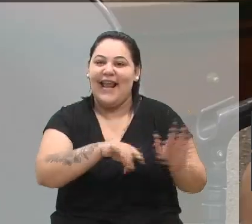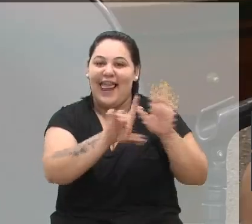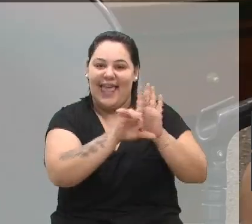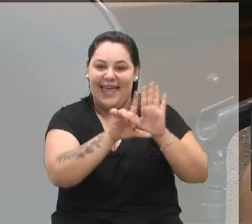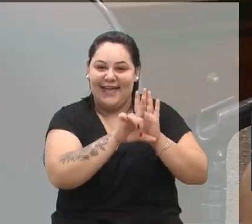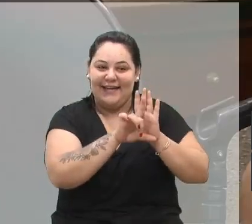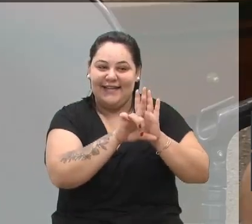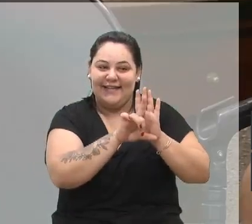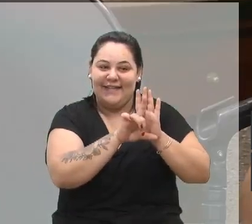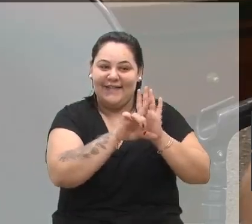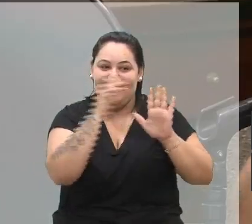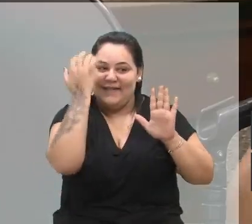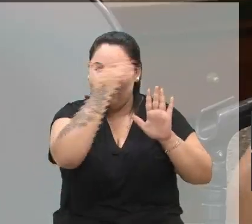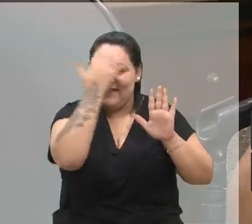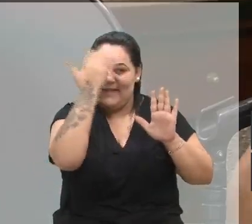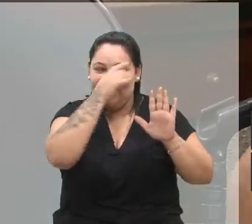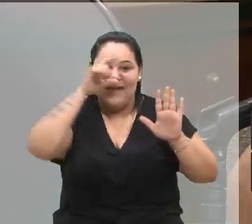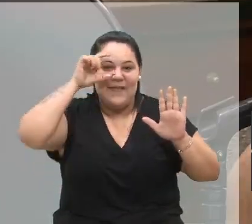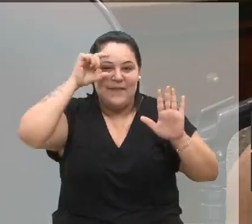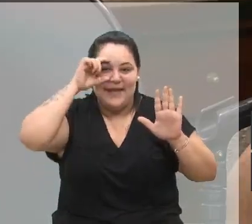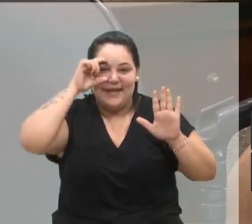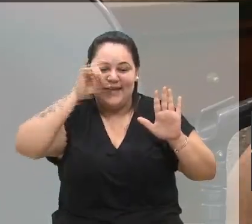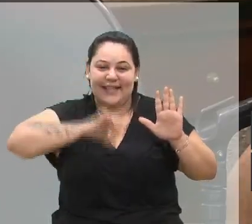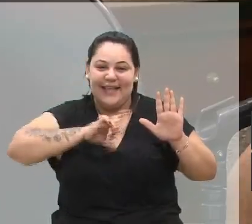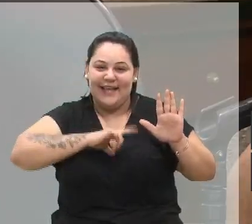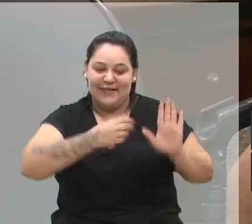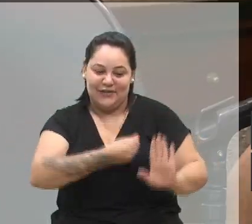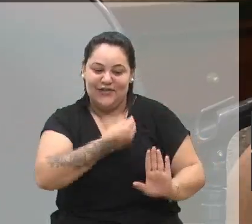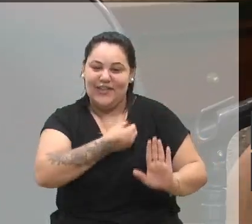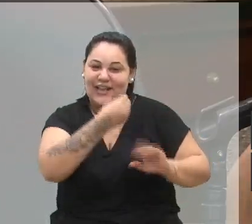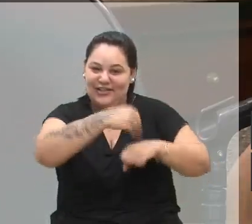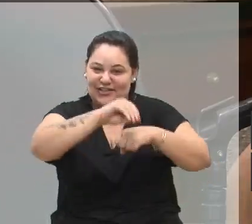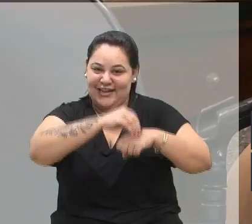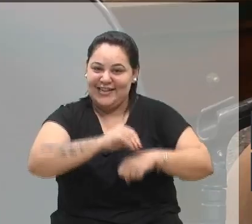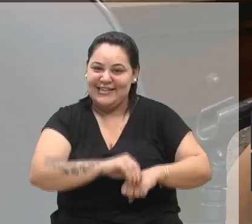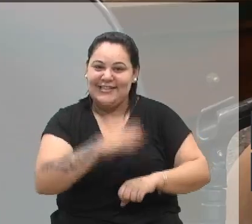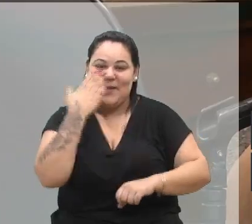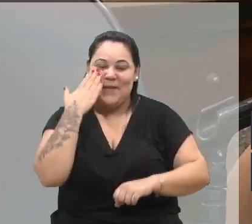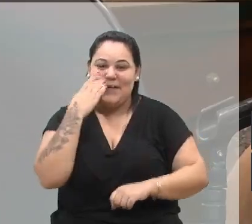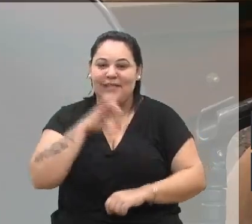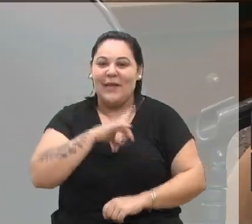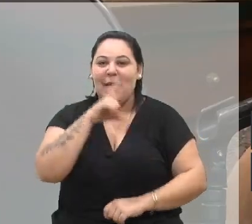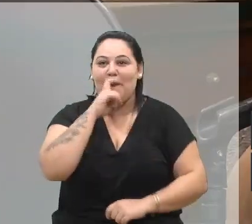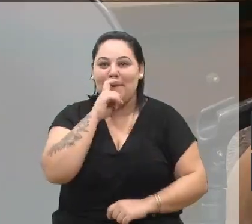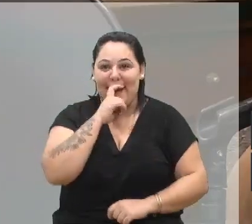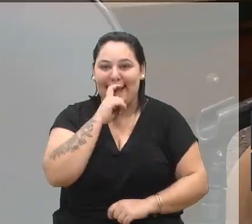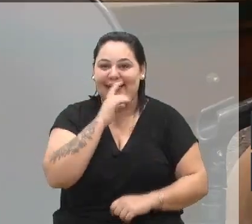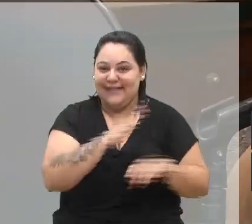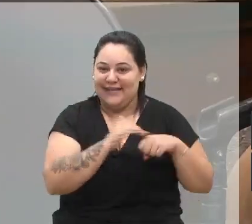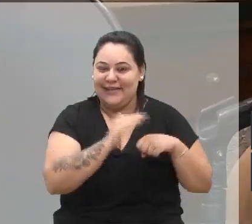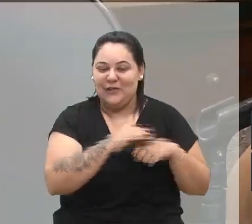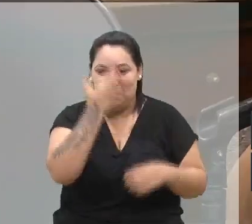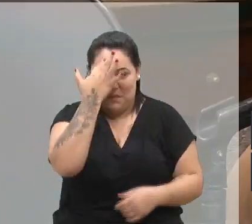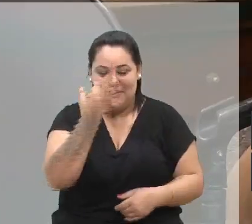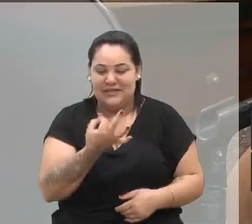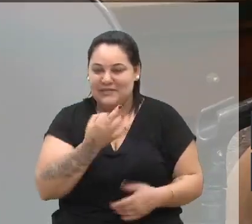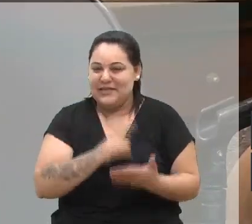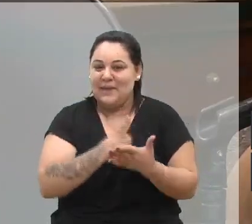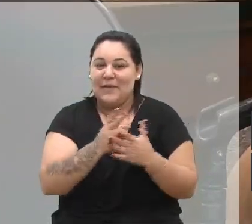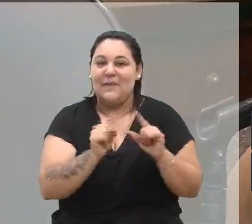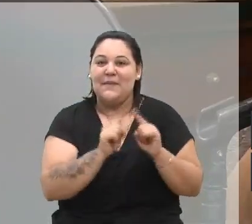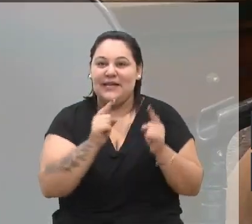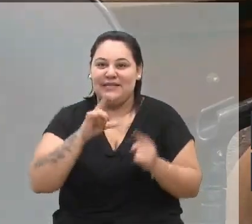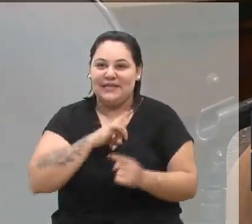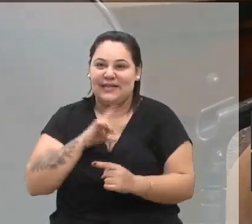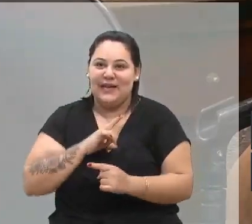de Sobrevivência, né? Não, eu tenho um pai, né, graças a Deus, generoso, compreensivo, né? Mas tem uma